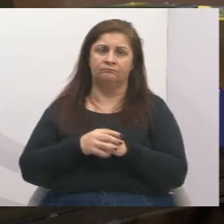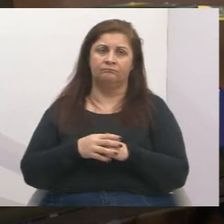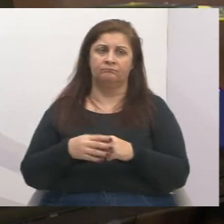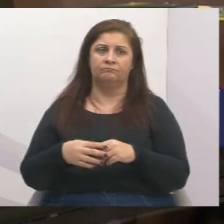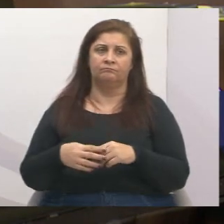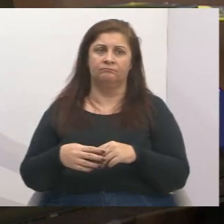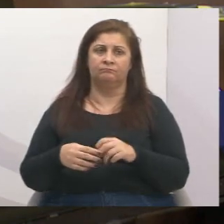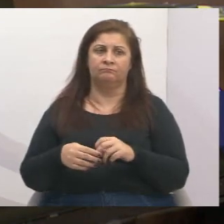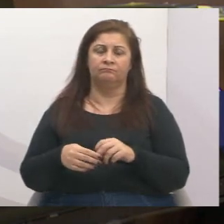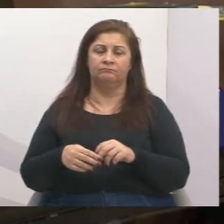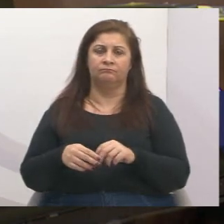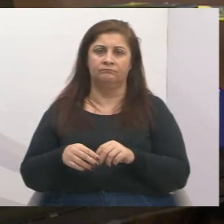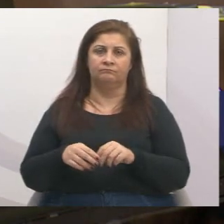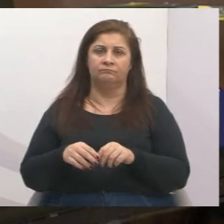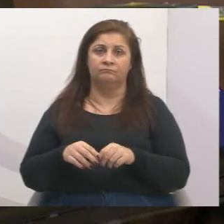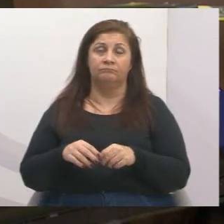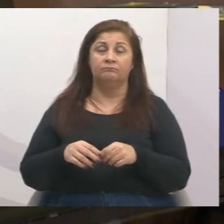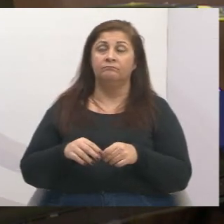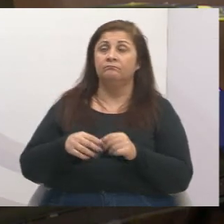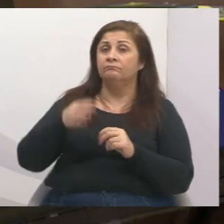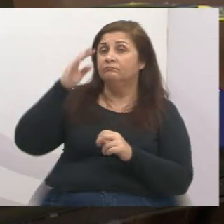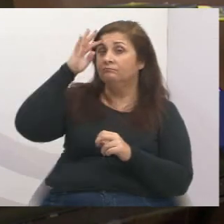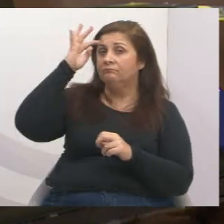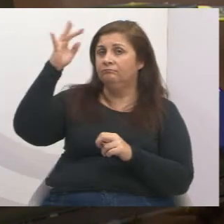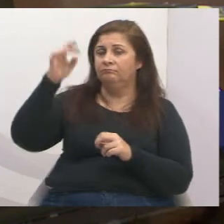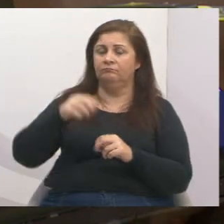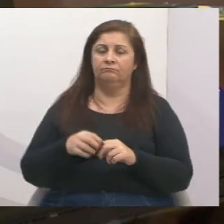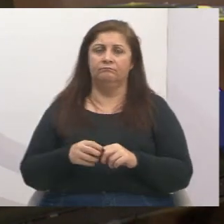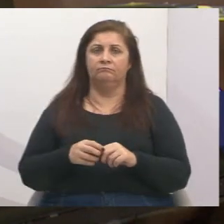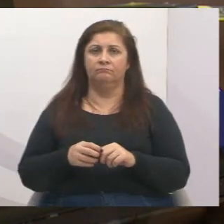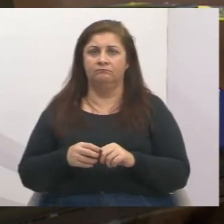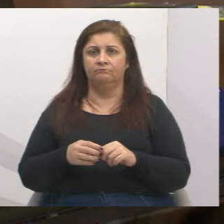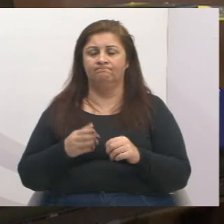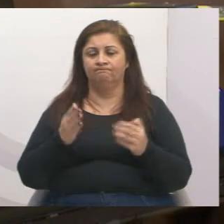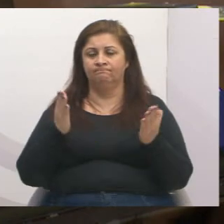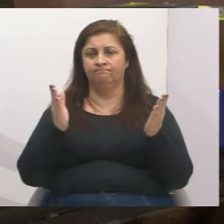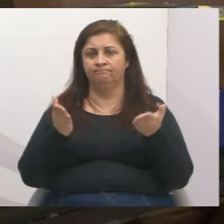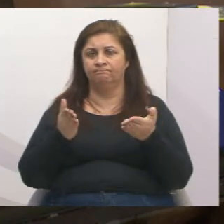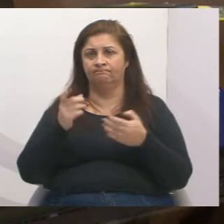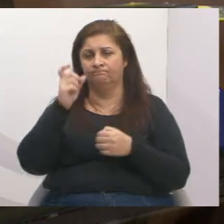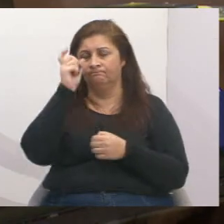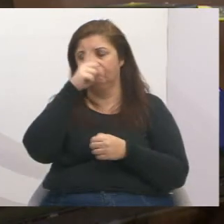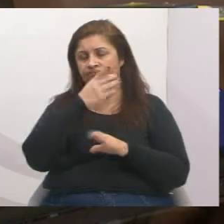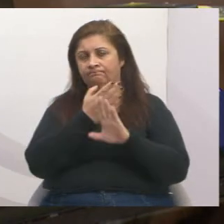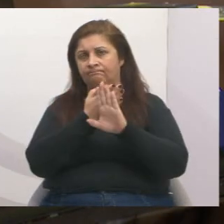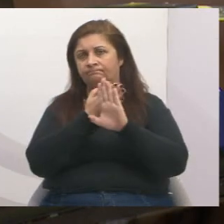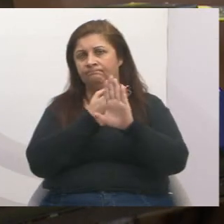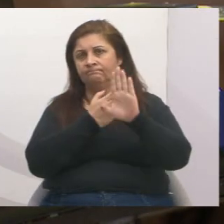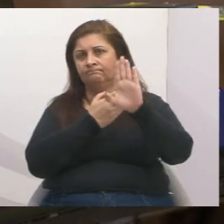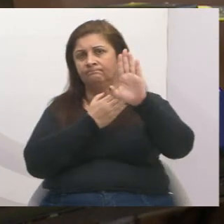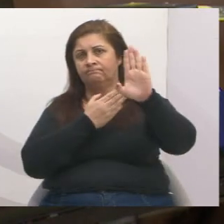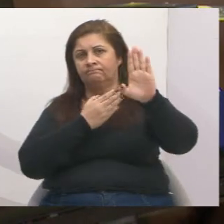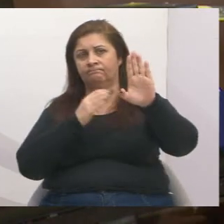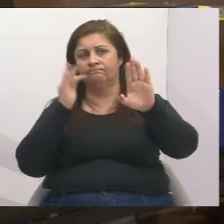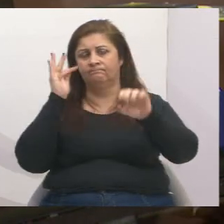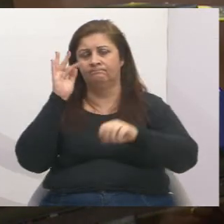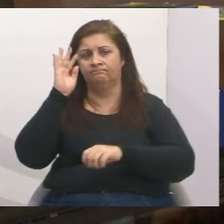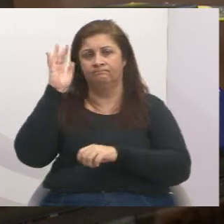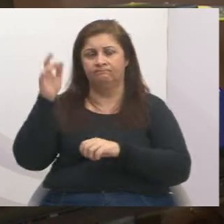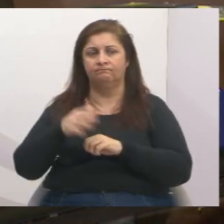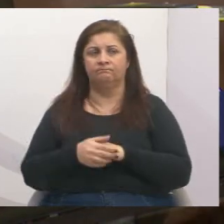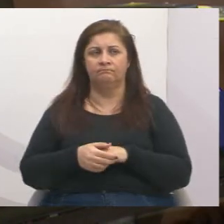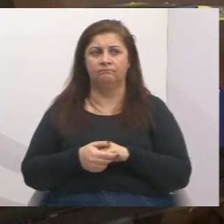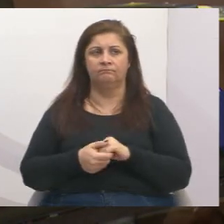sagrada. É um sonho, e agora está se distanciando por injustiça